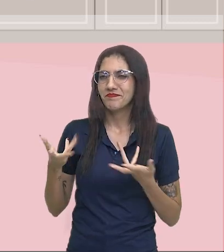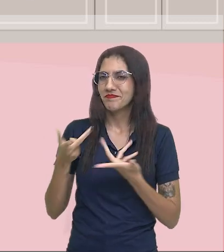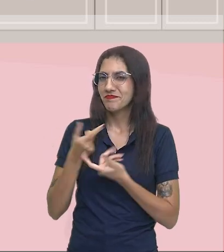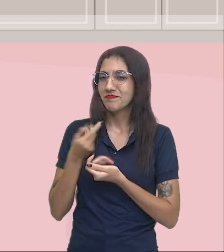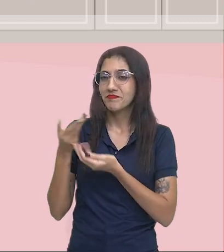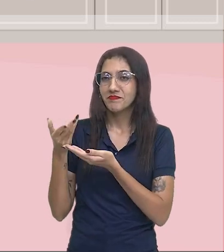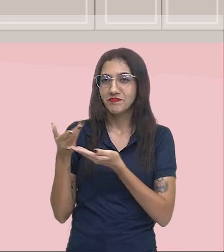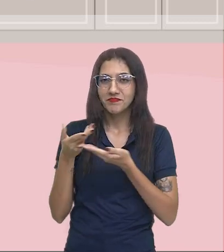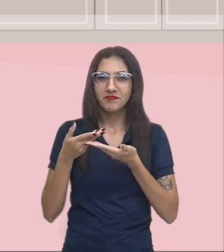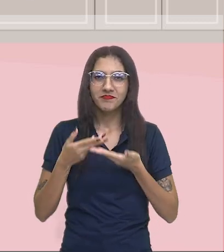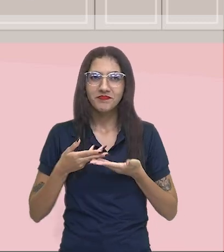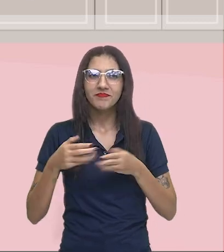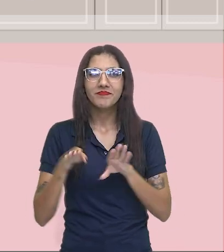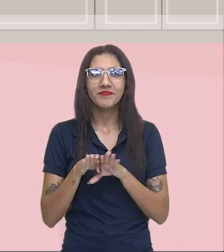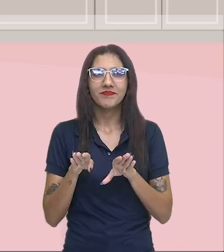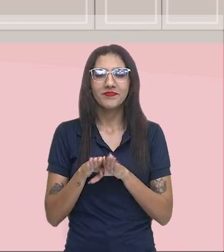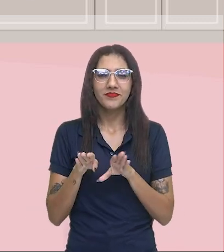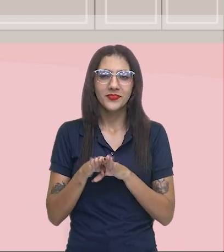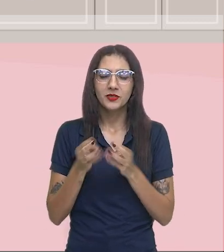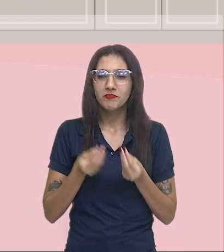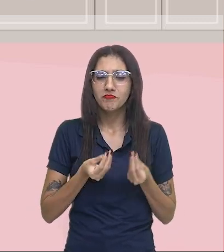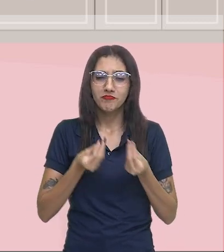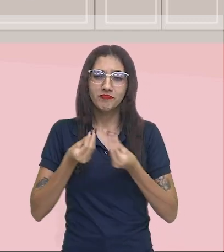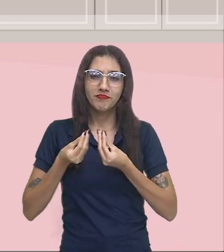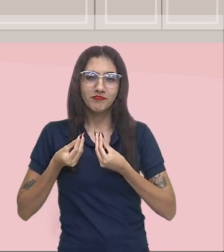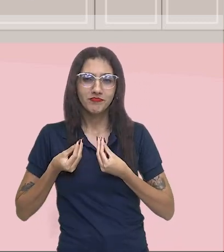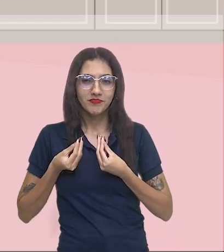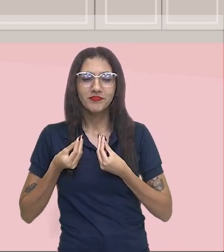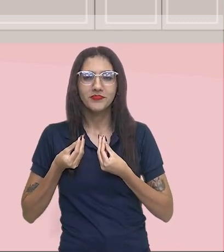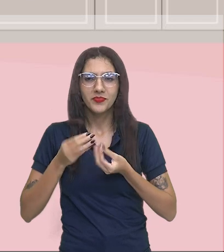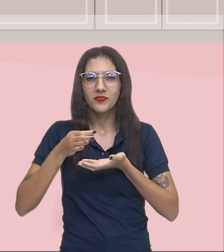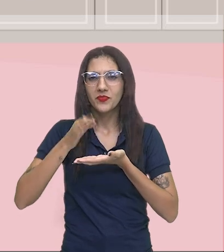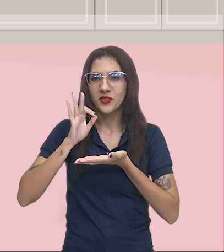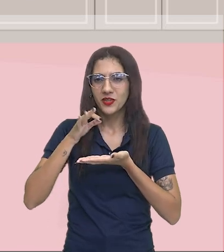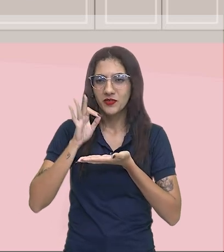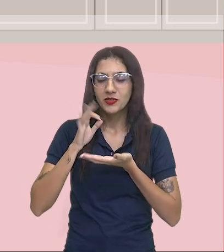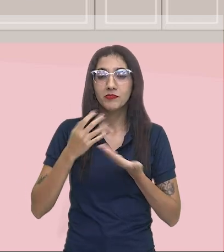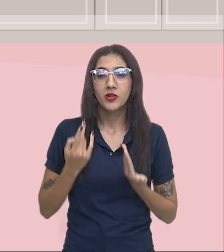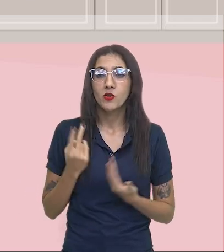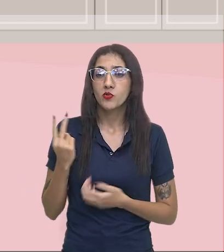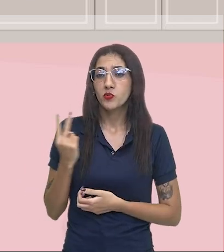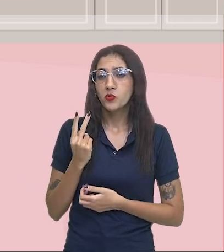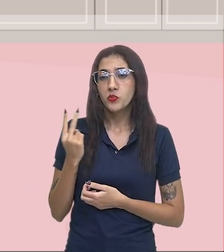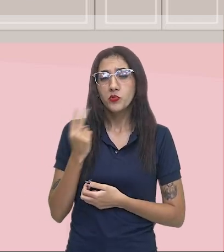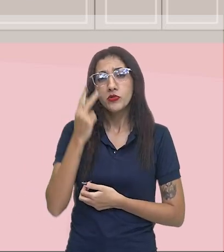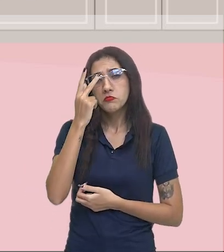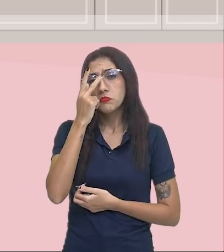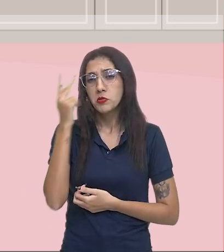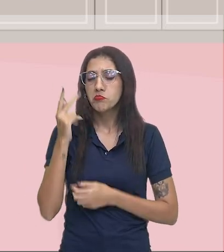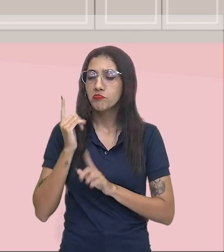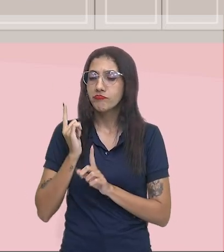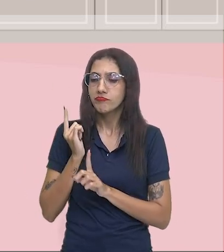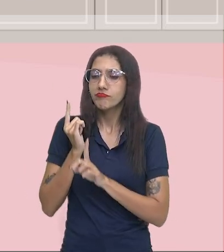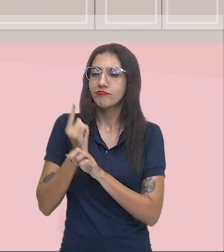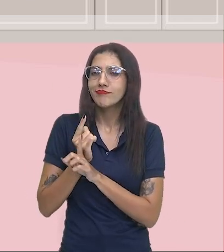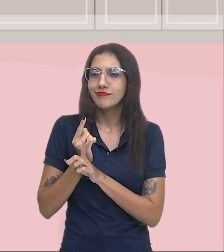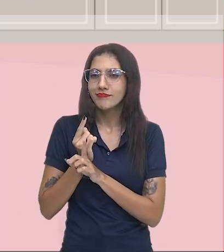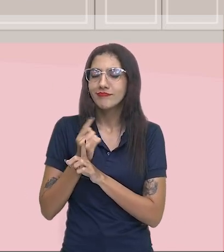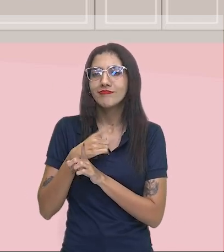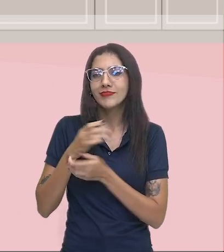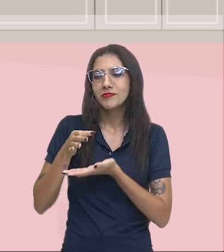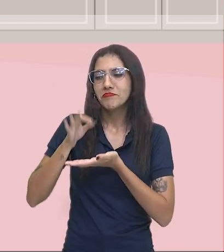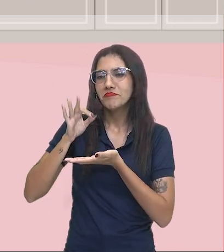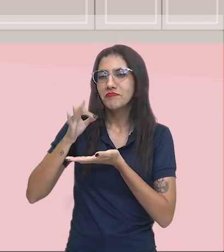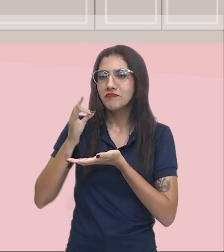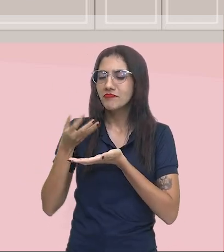me ofereceu aí um cafezinho. São duas pessoas que se encontram para tomar um